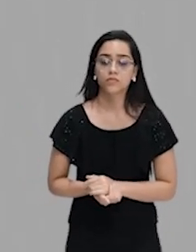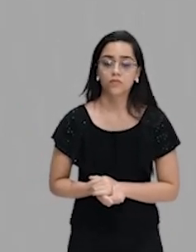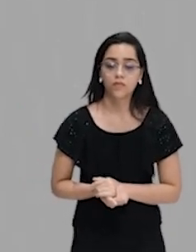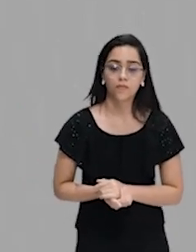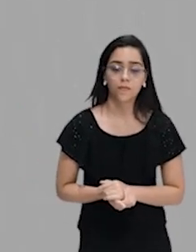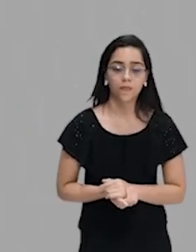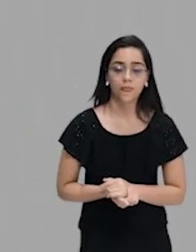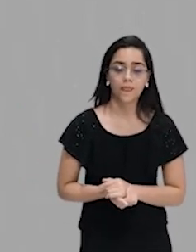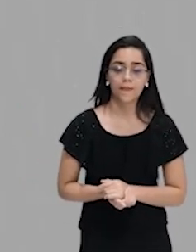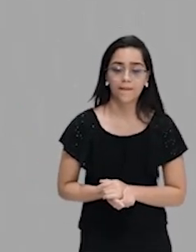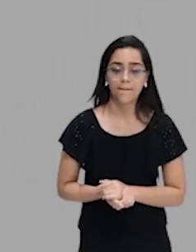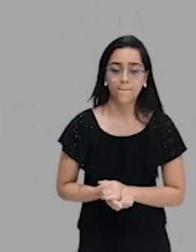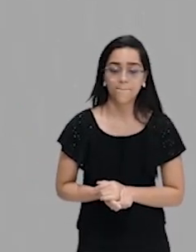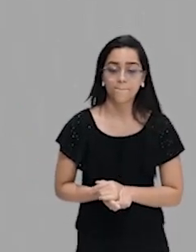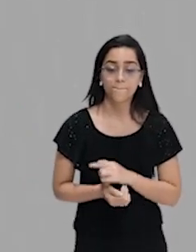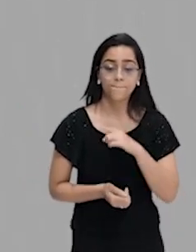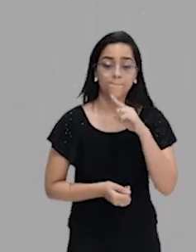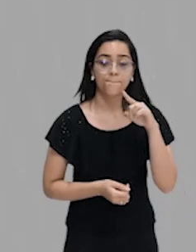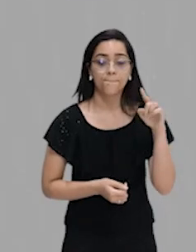horizonte, né? Que é o plano tangente à Terra.